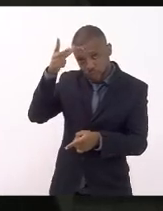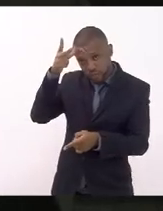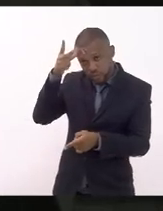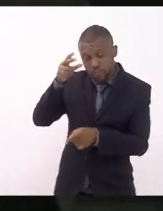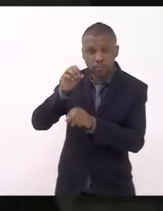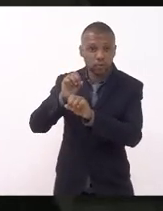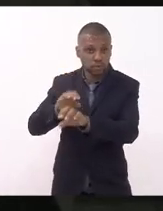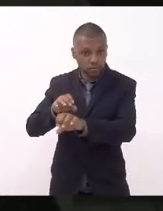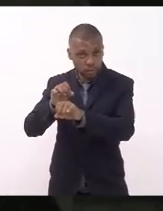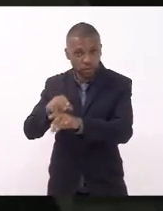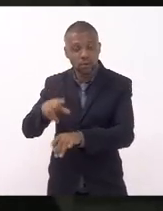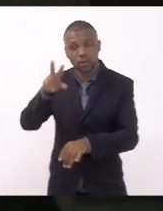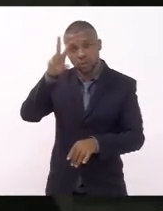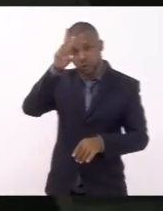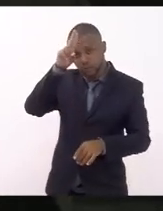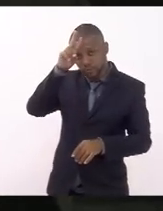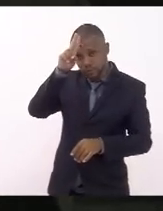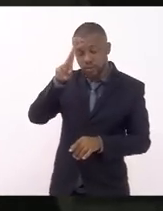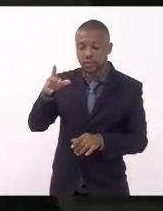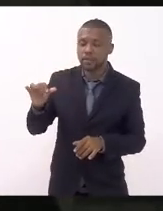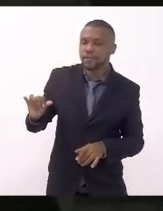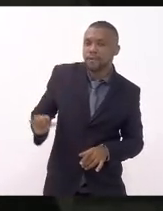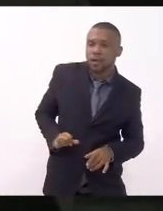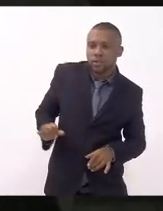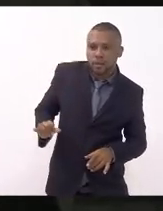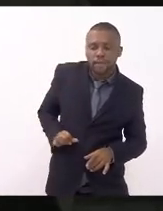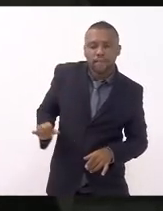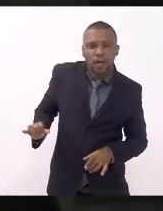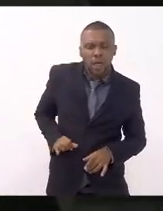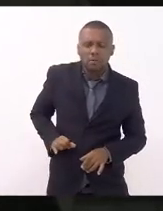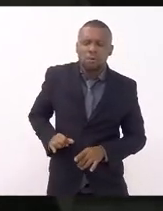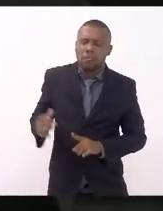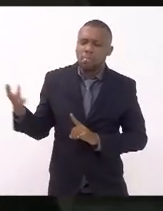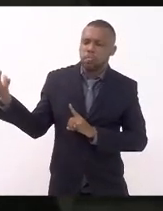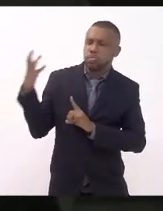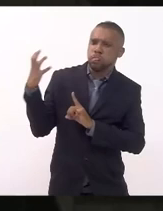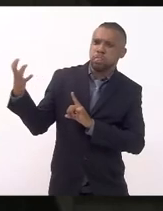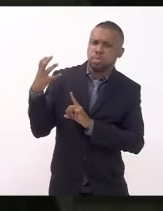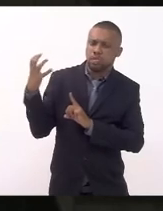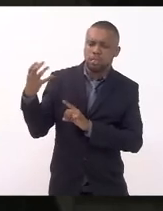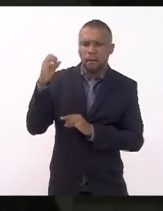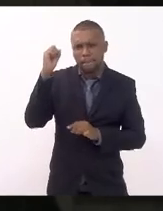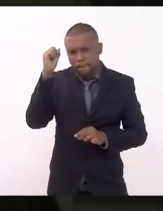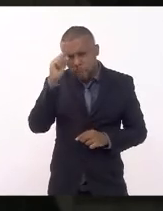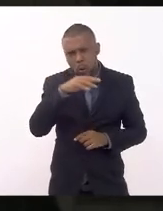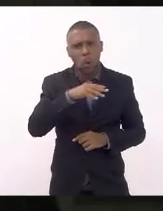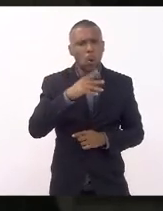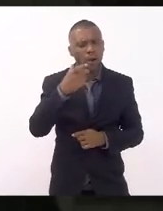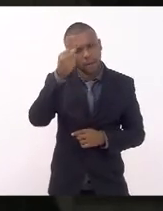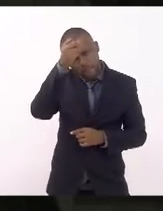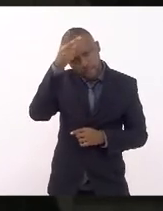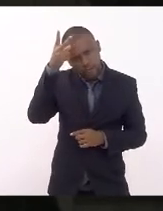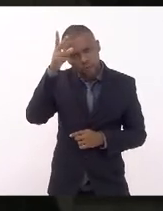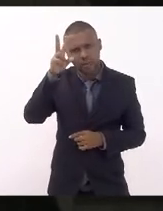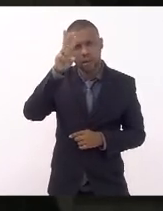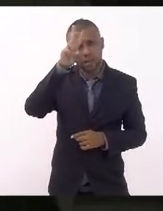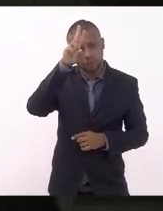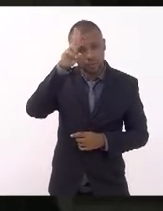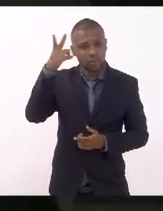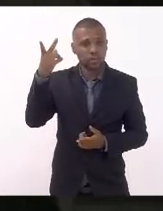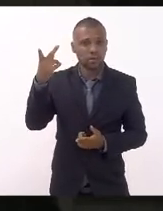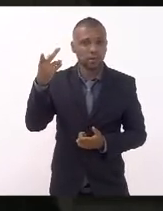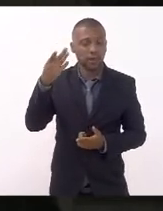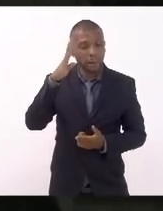de educação de Mesquita, que vem sofrendo uma contumaz perseguição da prefeitura de Mesquita, inclusive que